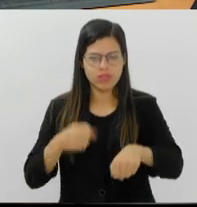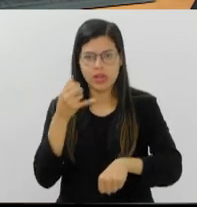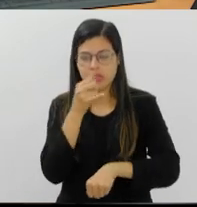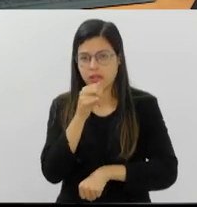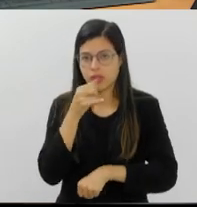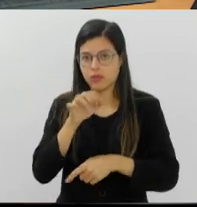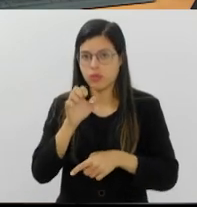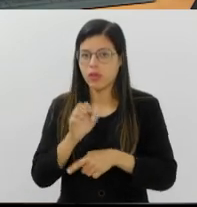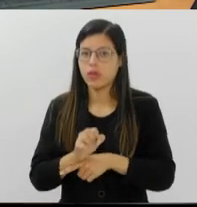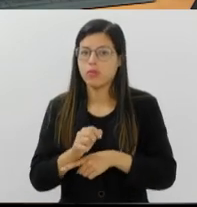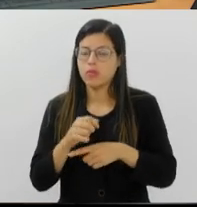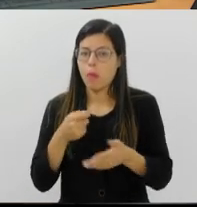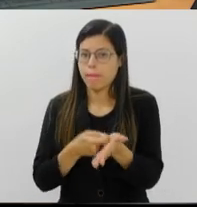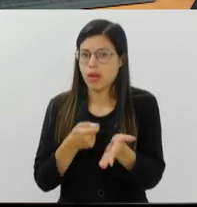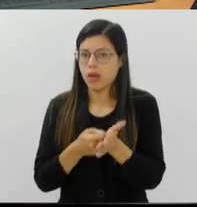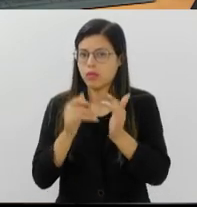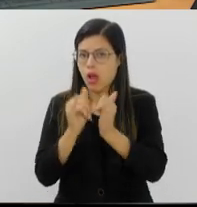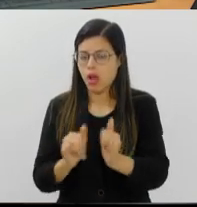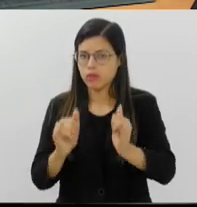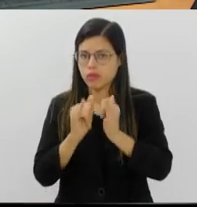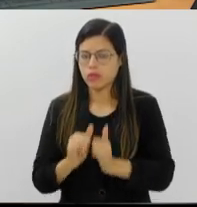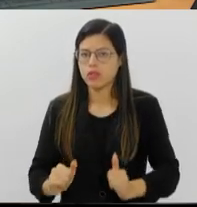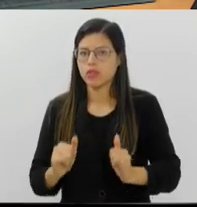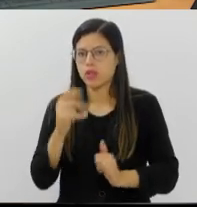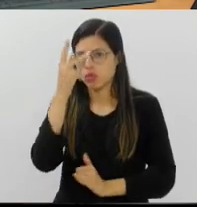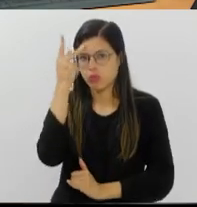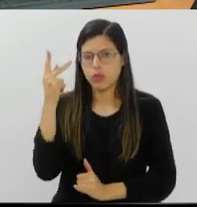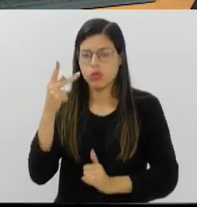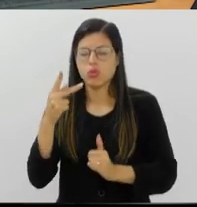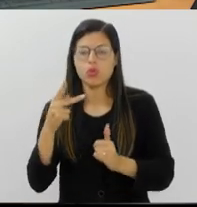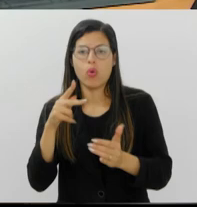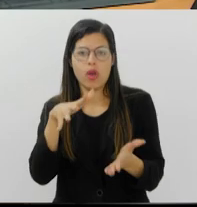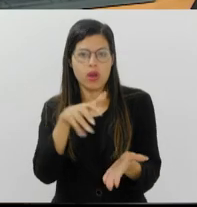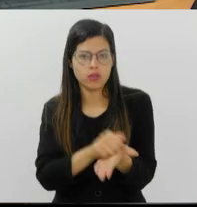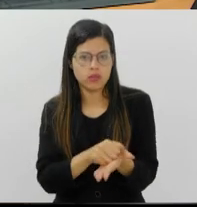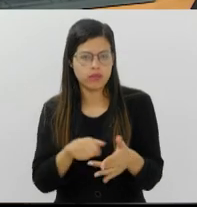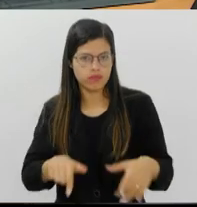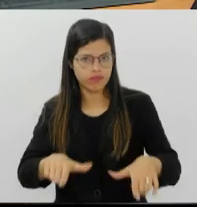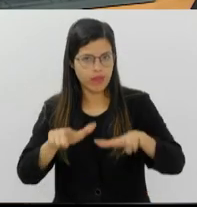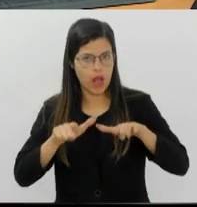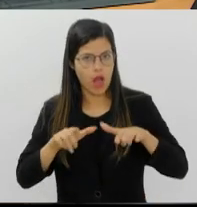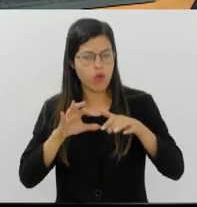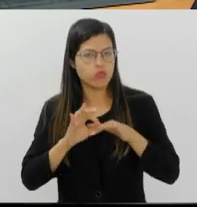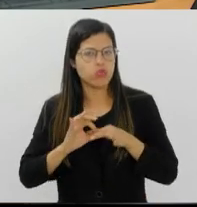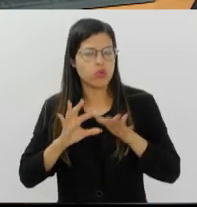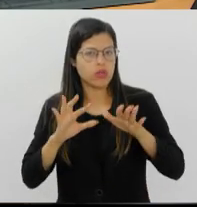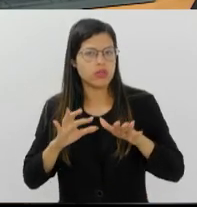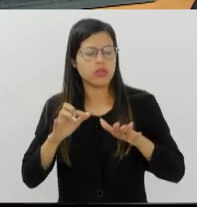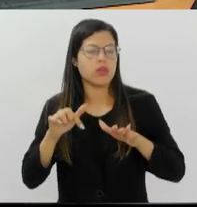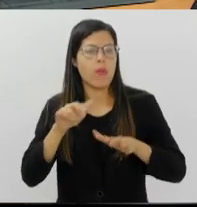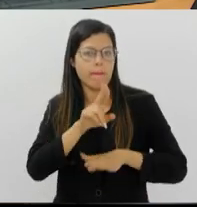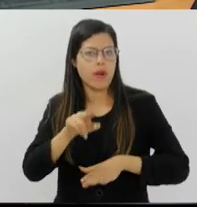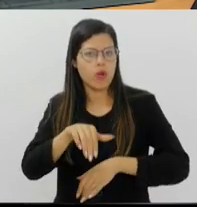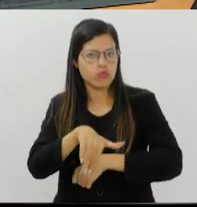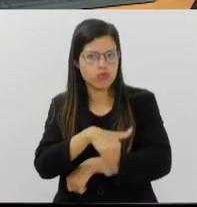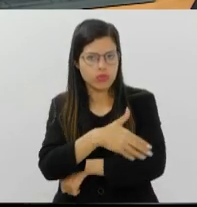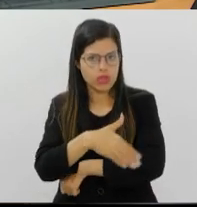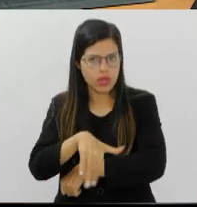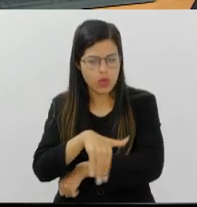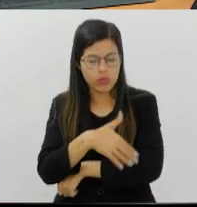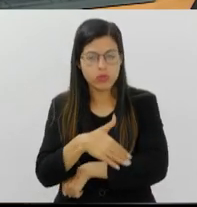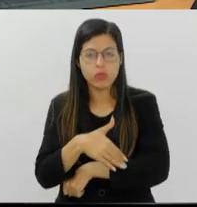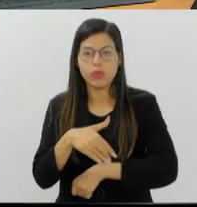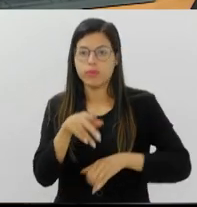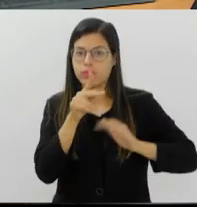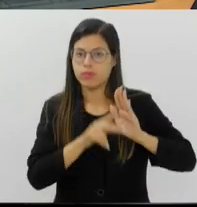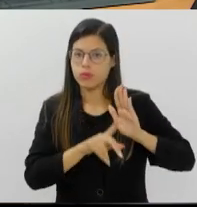aos consumidores a necessidade de registro, de licenciamento e de autorização para condução em vias públicas. O